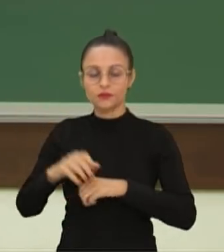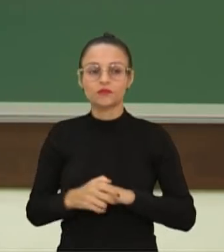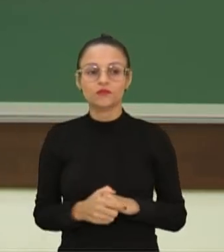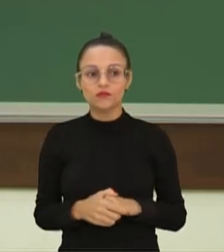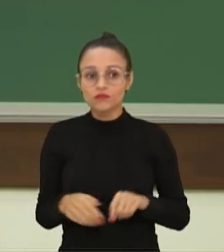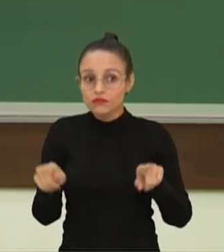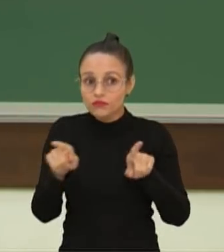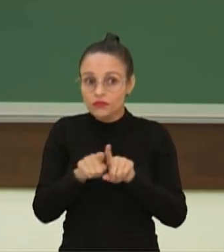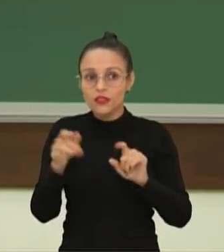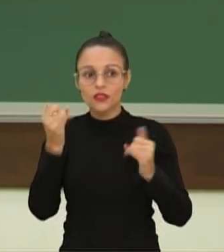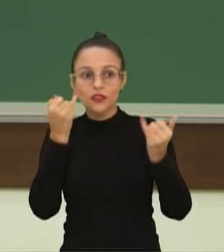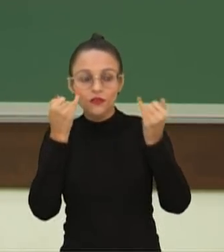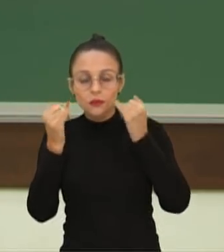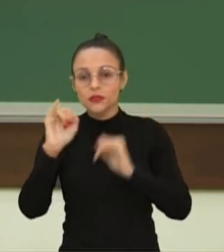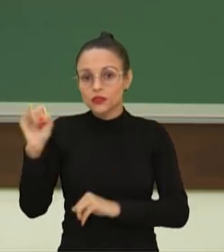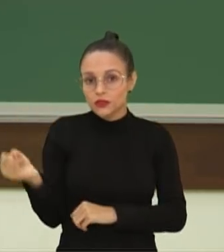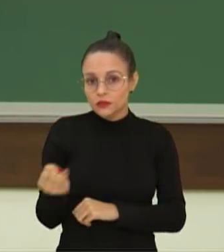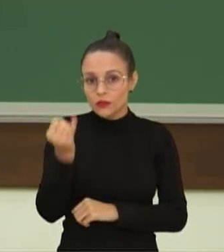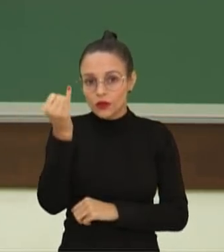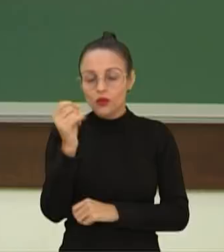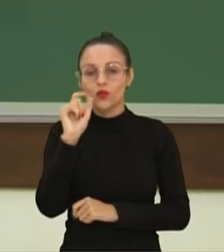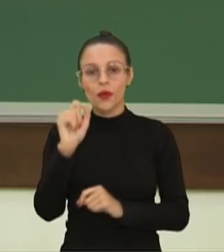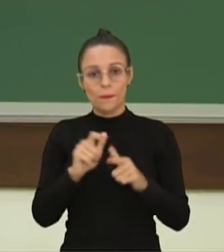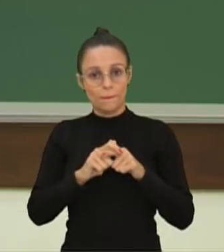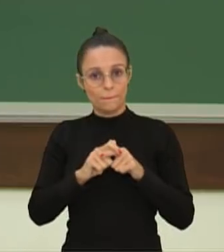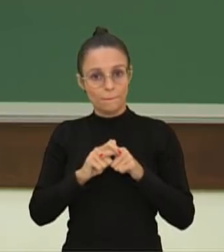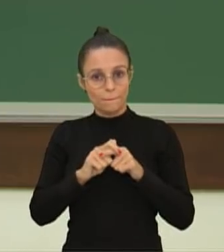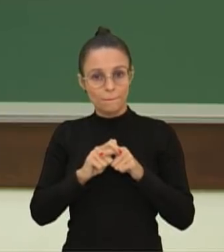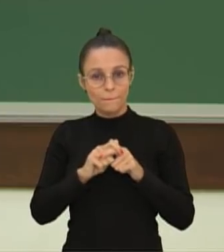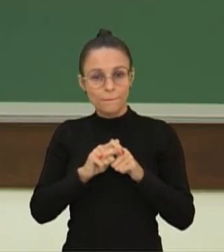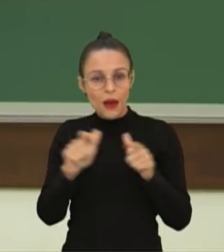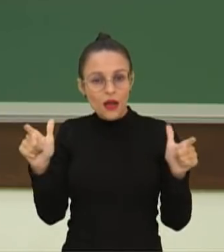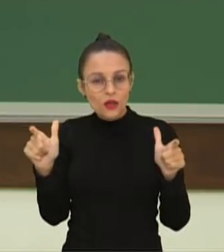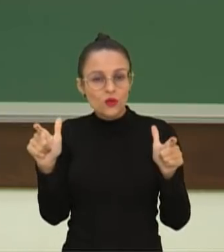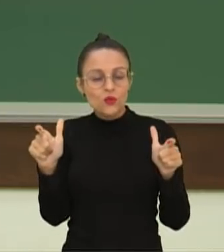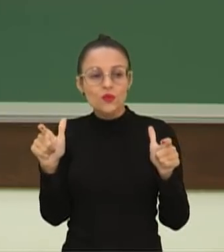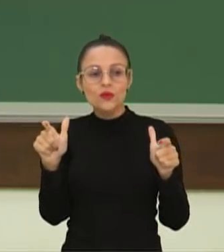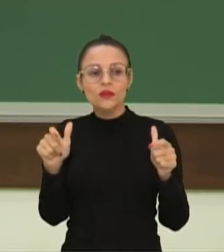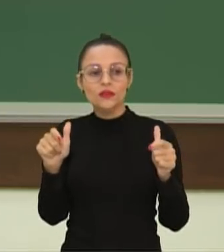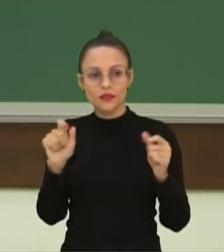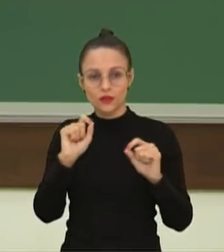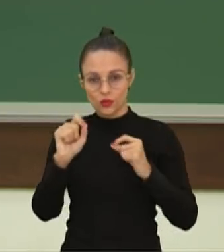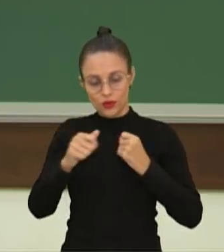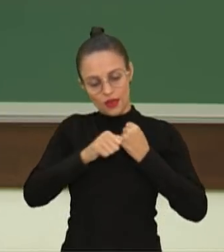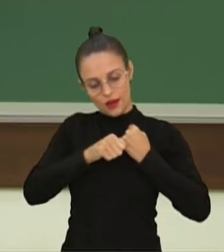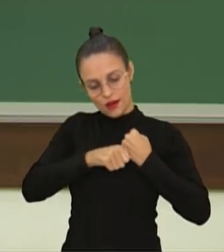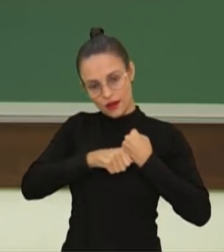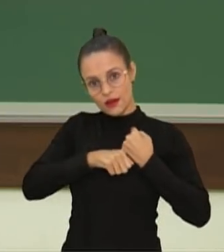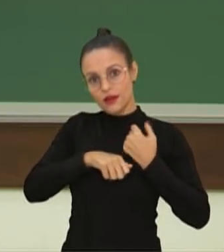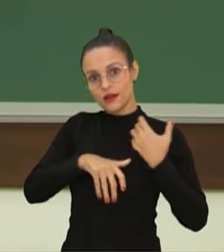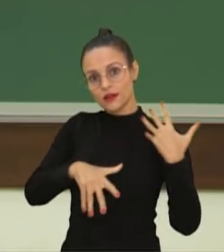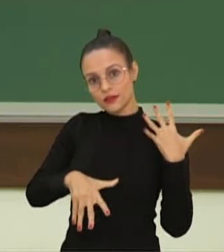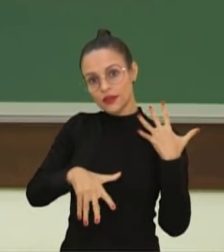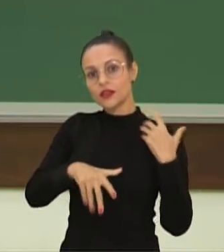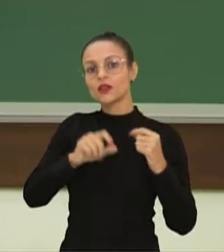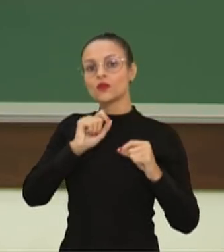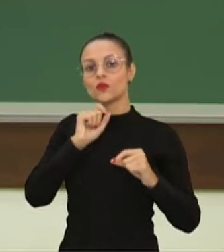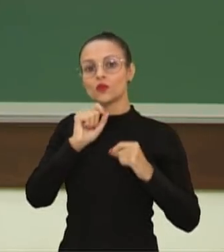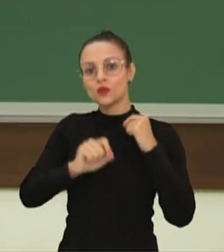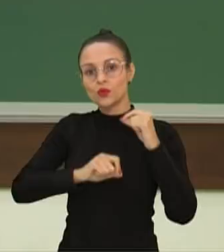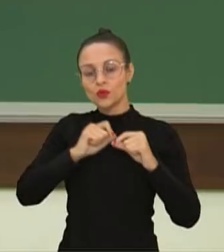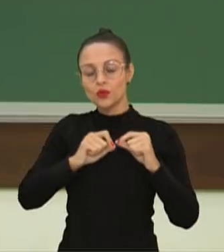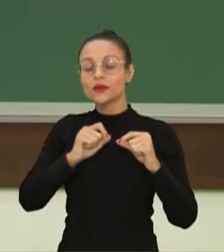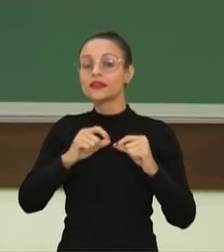informação bem importante é que a maioria, tá? Quase todas as nossas artérias, elas transportam